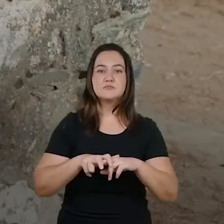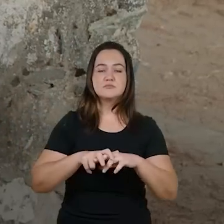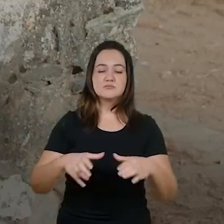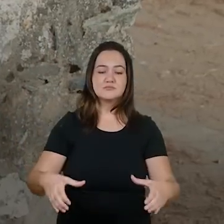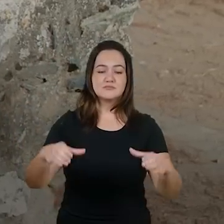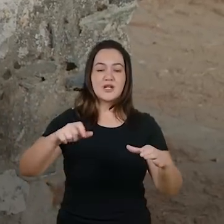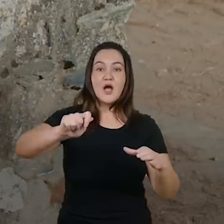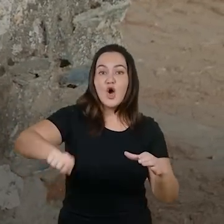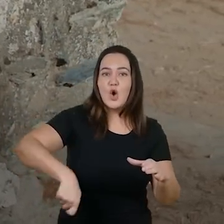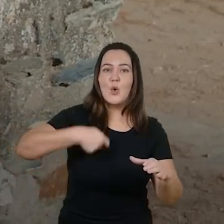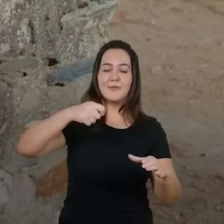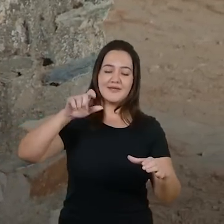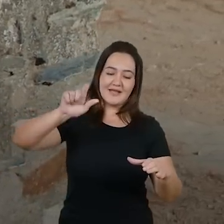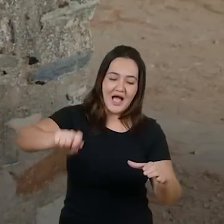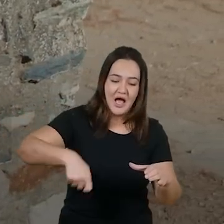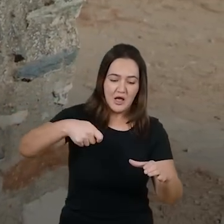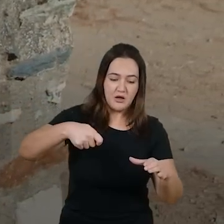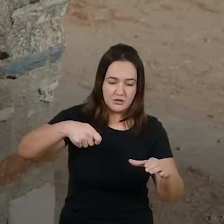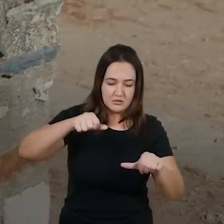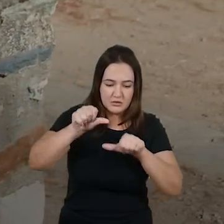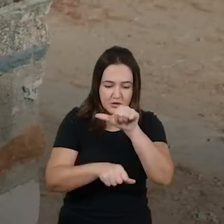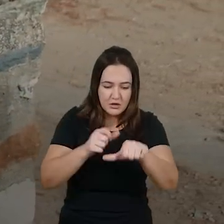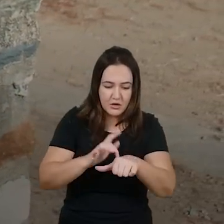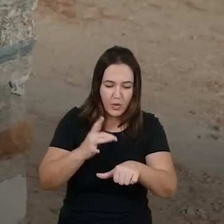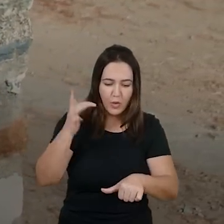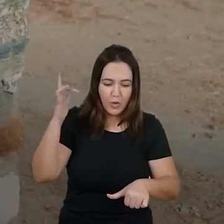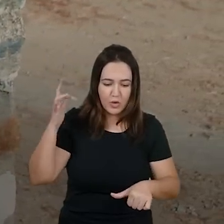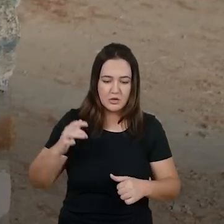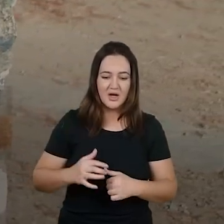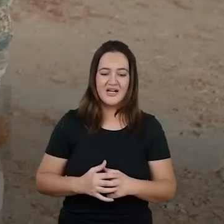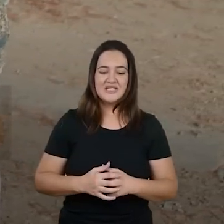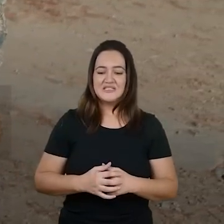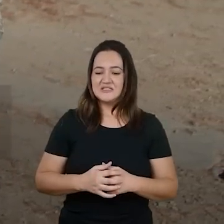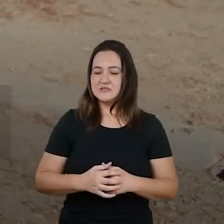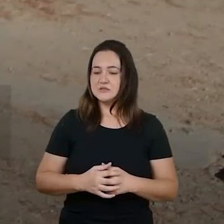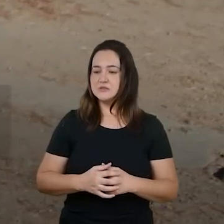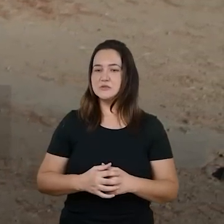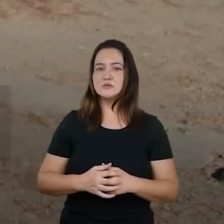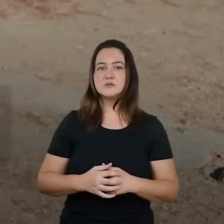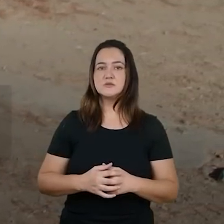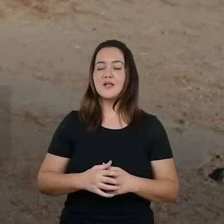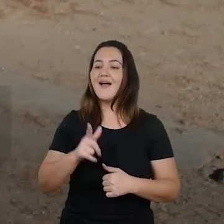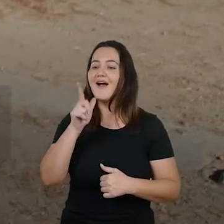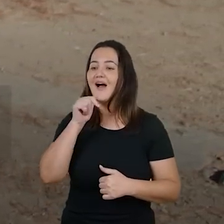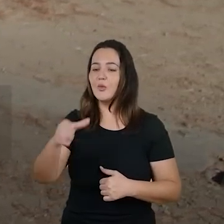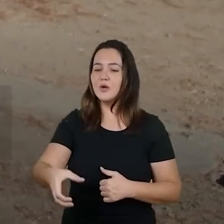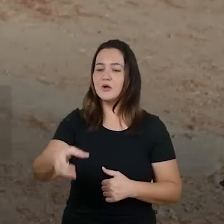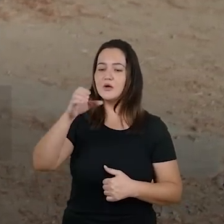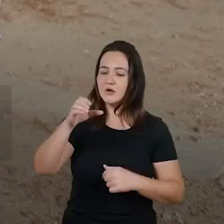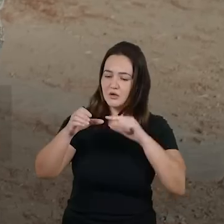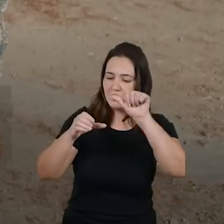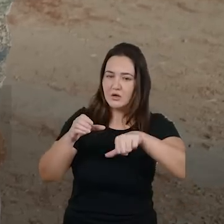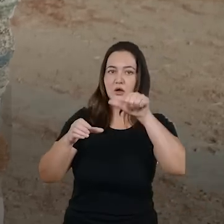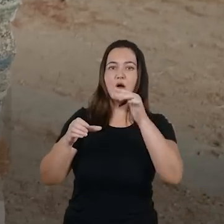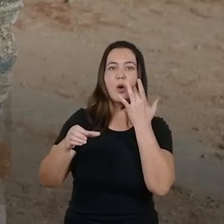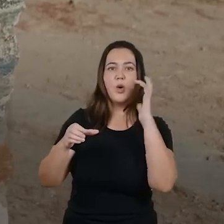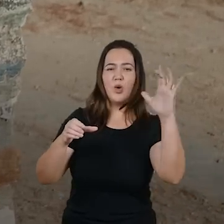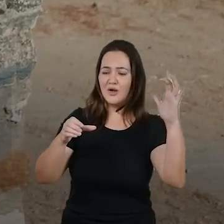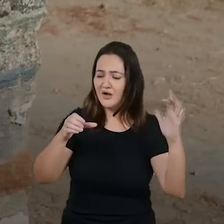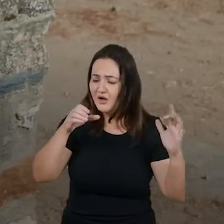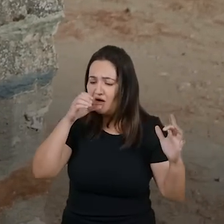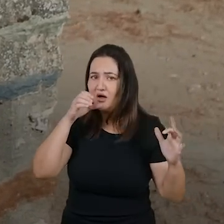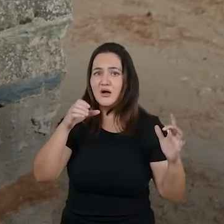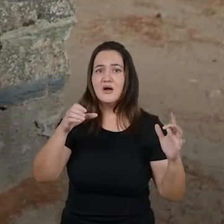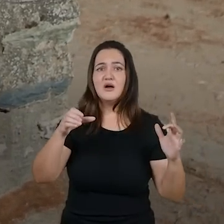foi beber água, o copo virou ouro e a água também virou ouro. E ele morreu de inanição e triste,